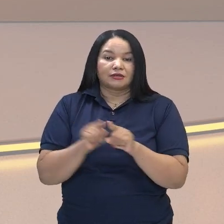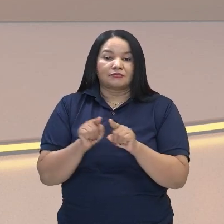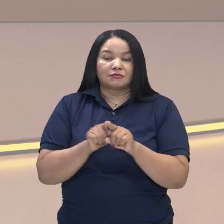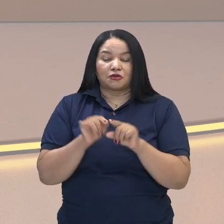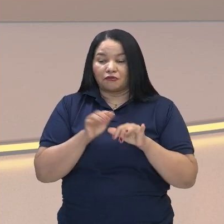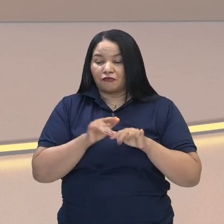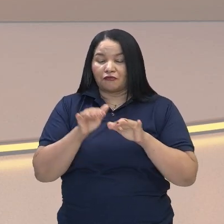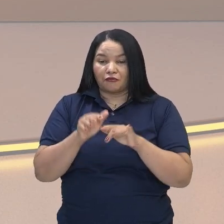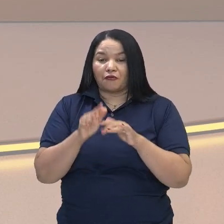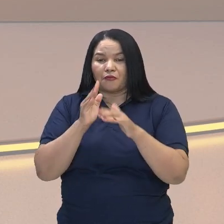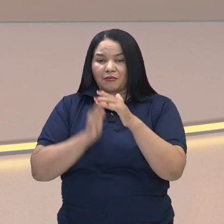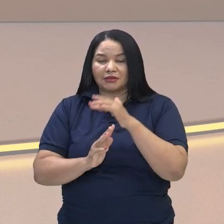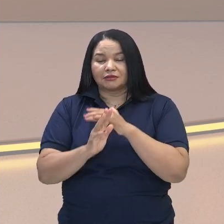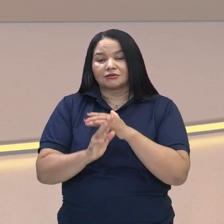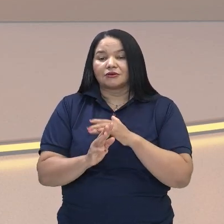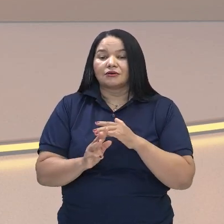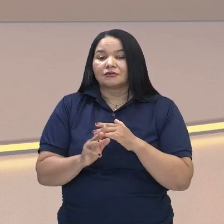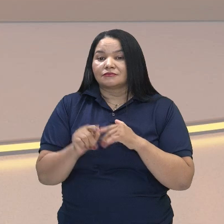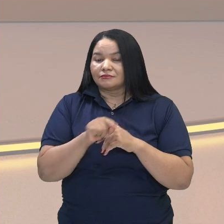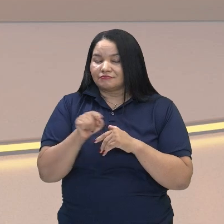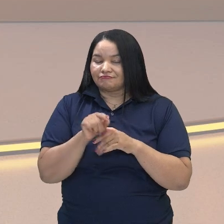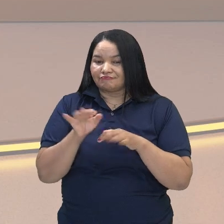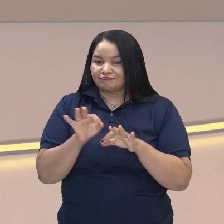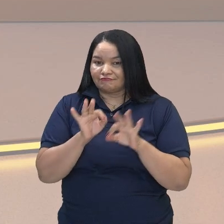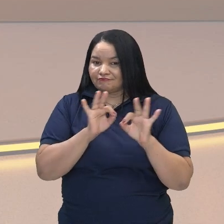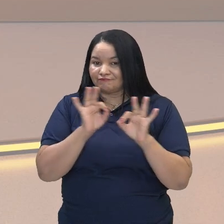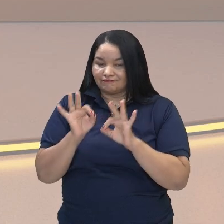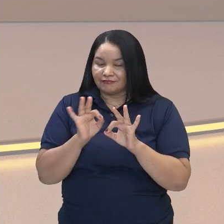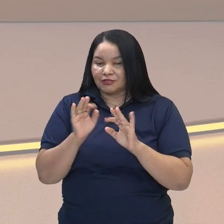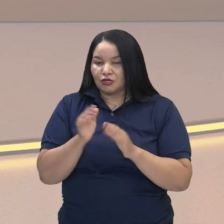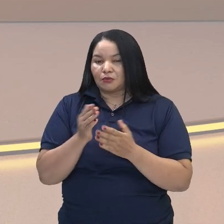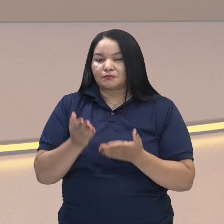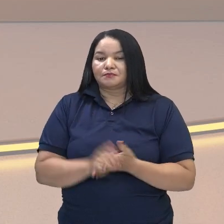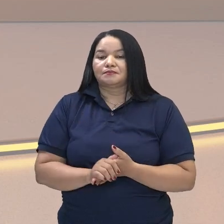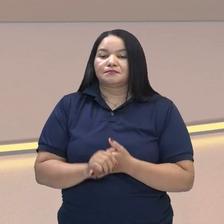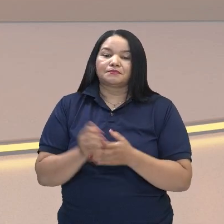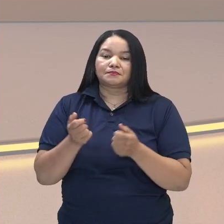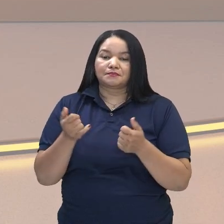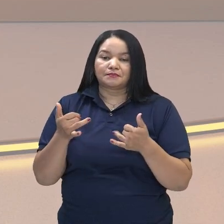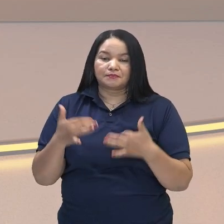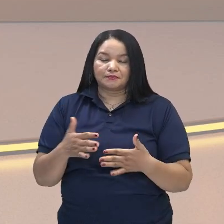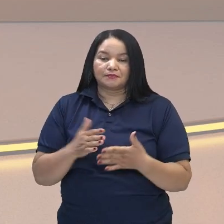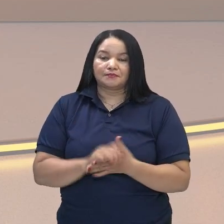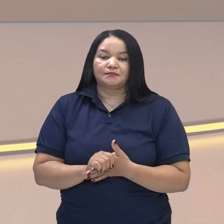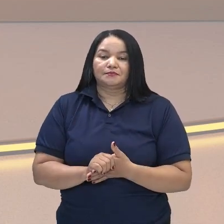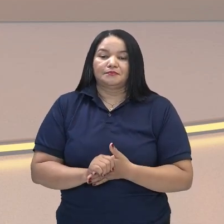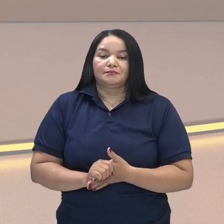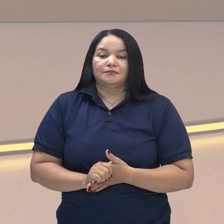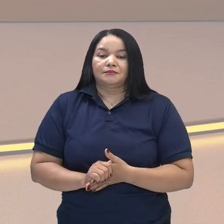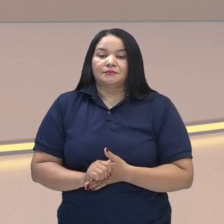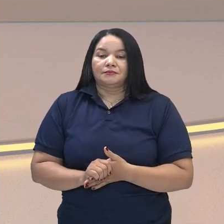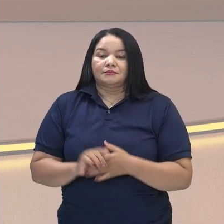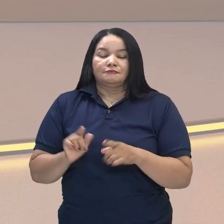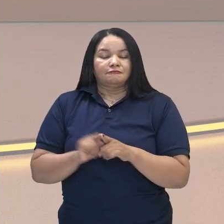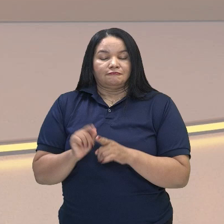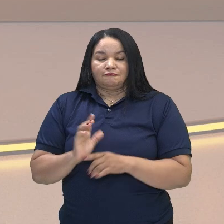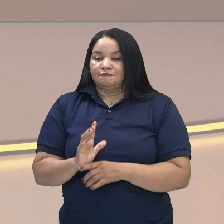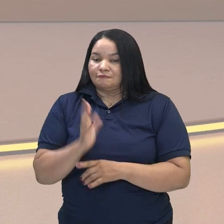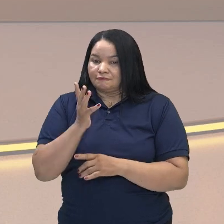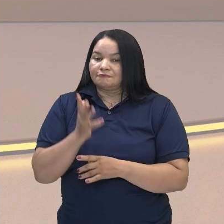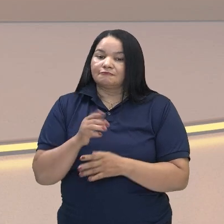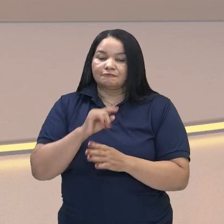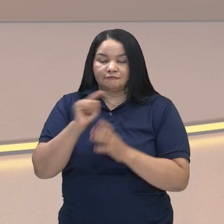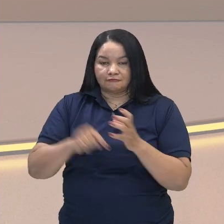fluxos migratórios. Prestem atenção que a gente já verifica aí também essa situação que acaba ocorrendo no